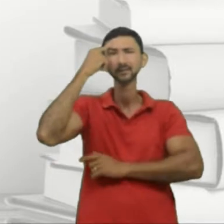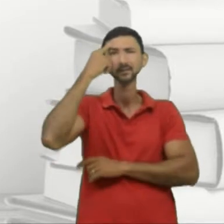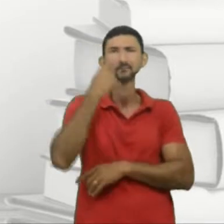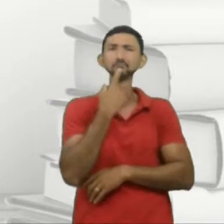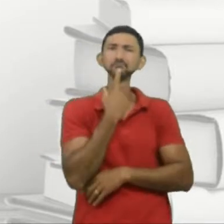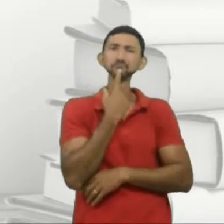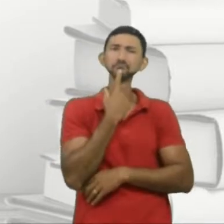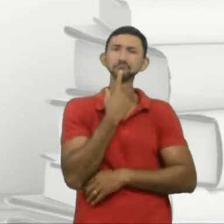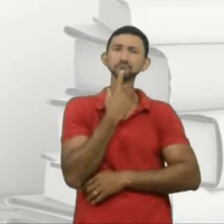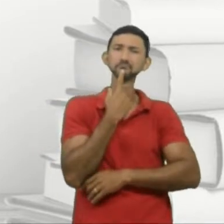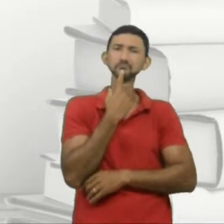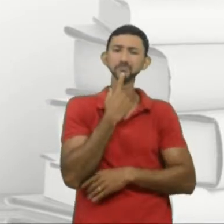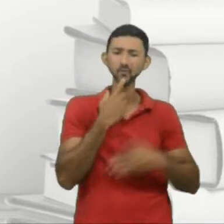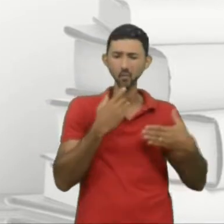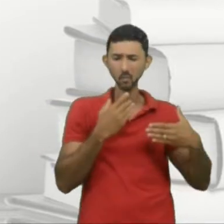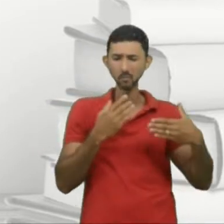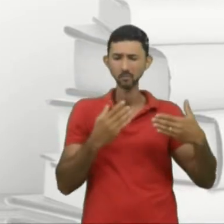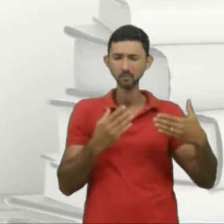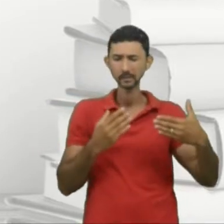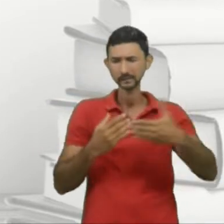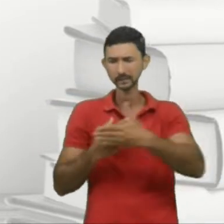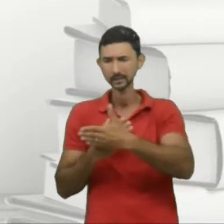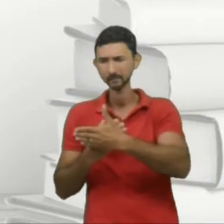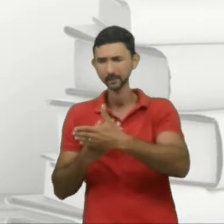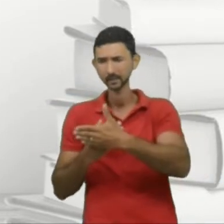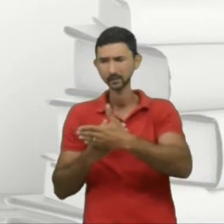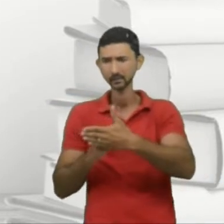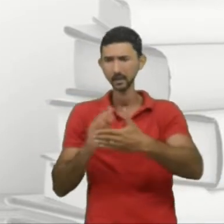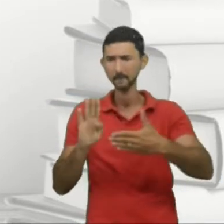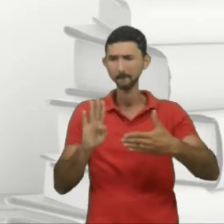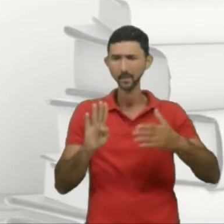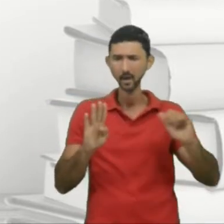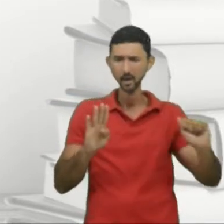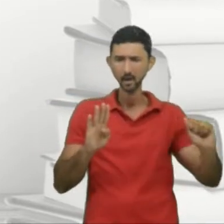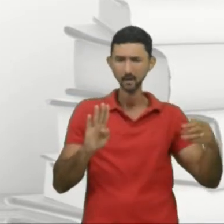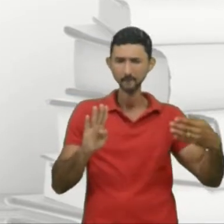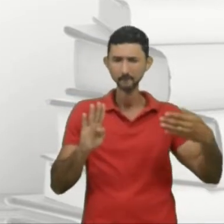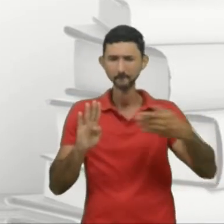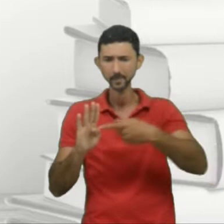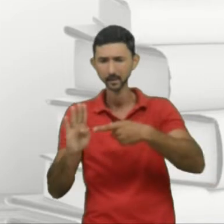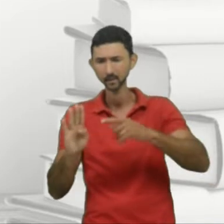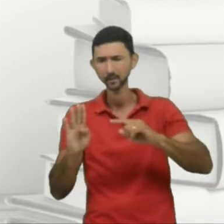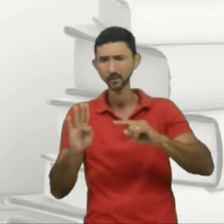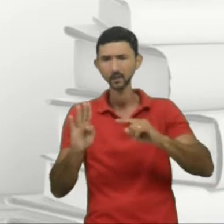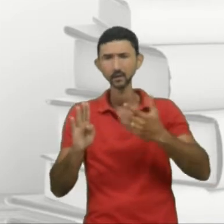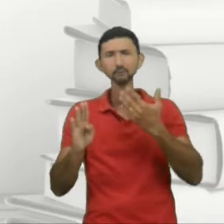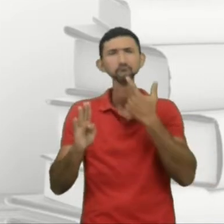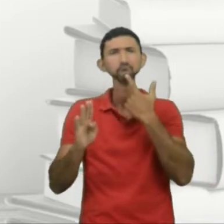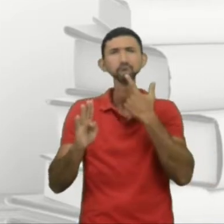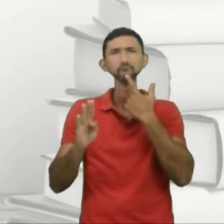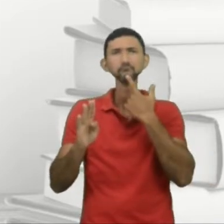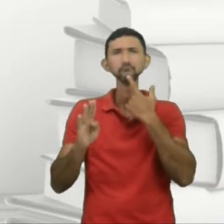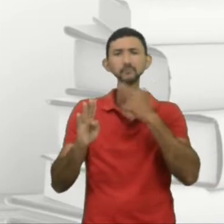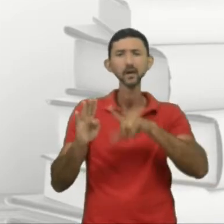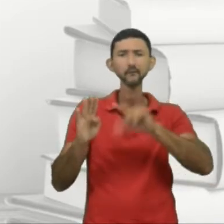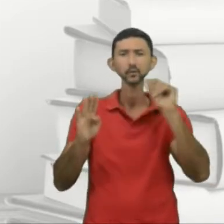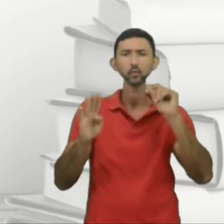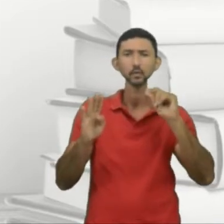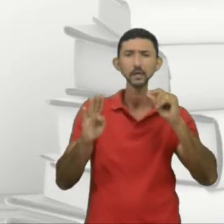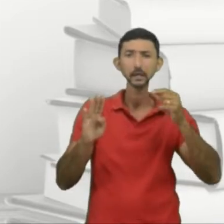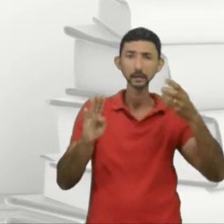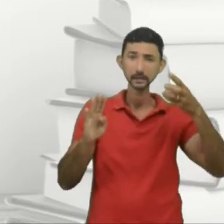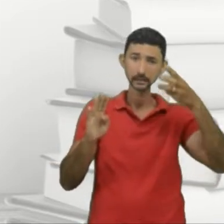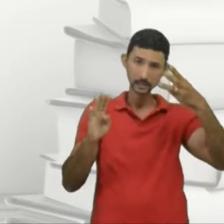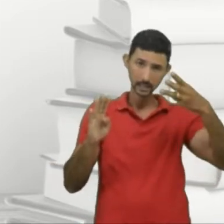olha, se eu pegar esse caminho aqui até a cidade B, certo? Eu tenho a escolha de outros